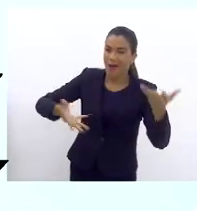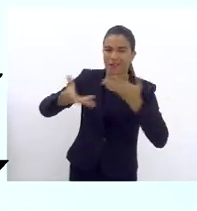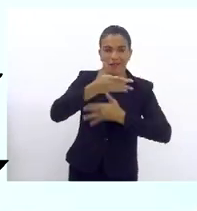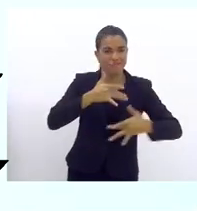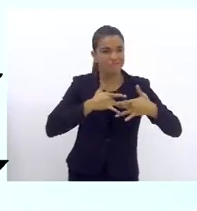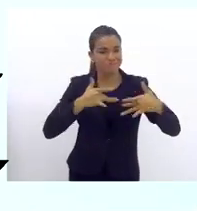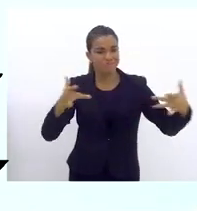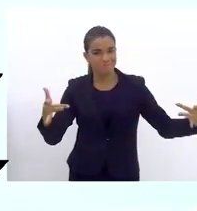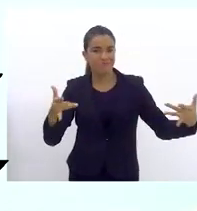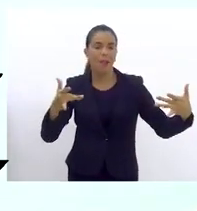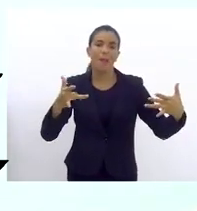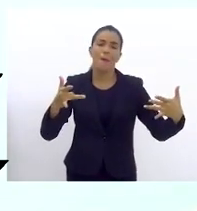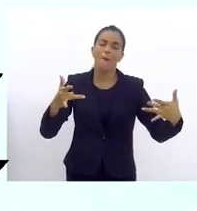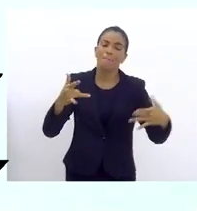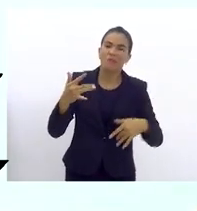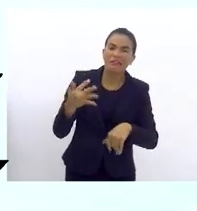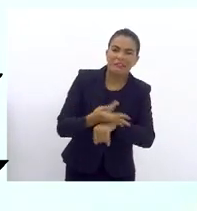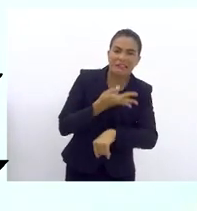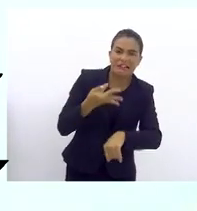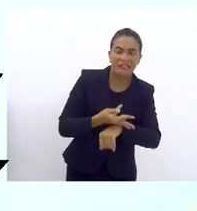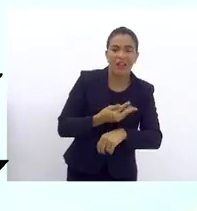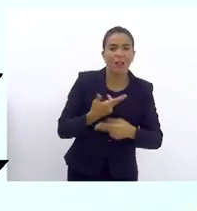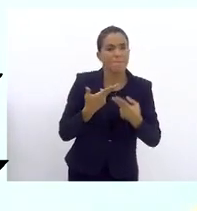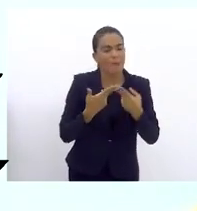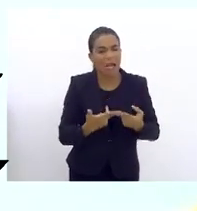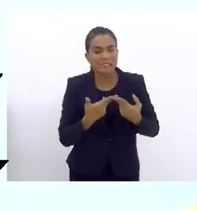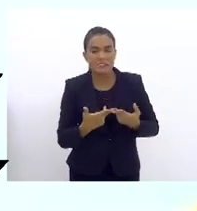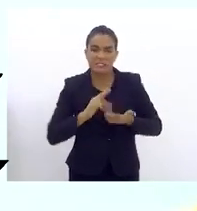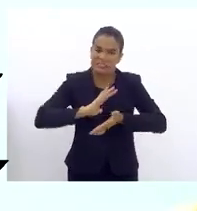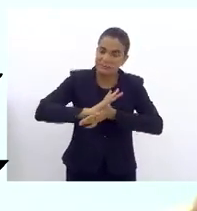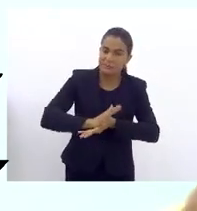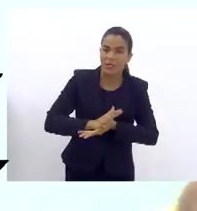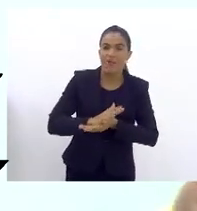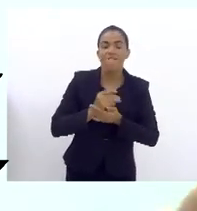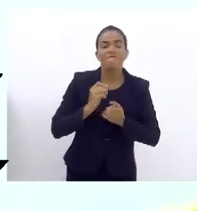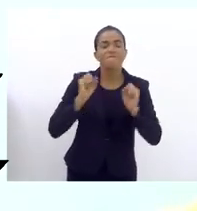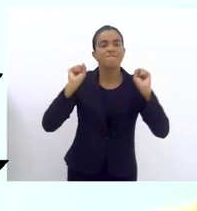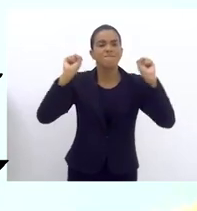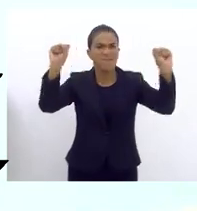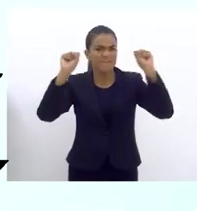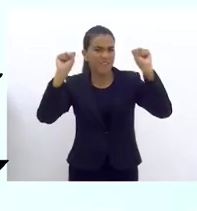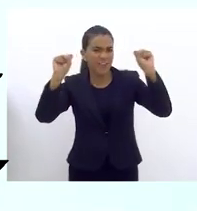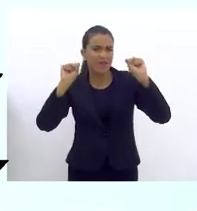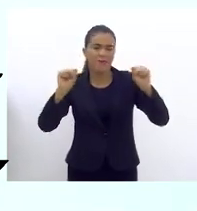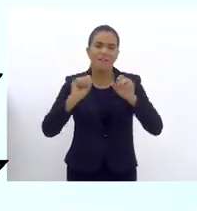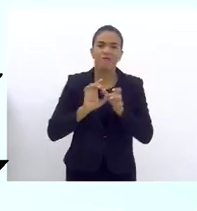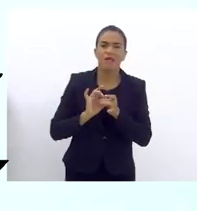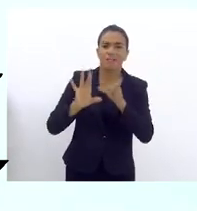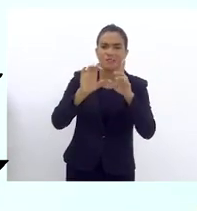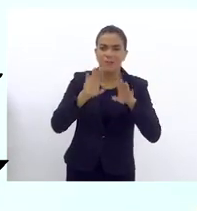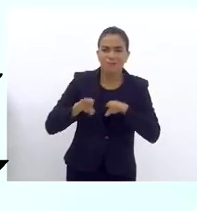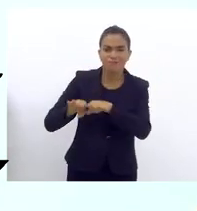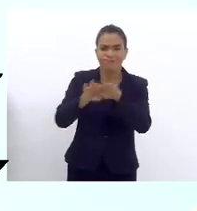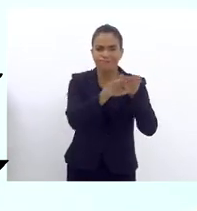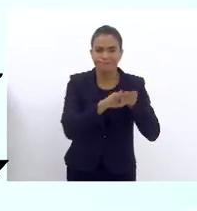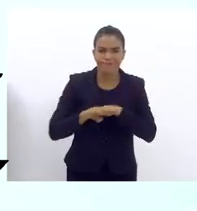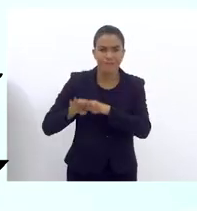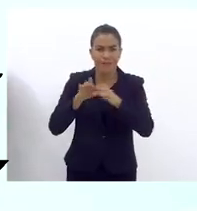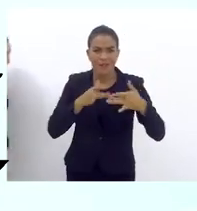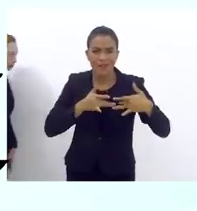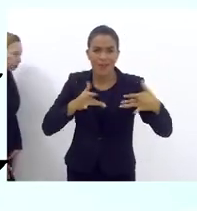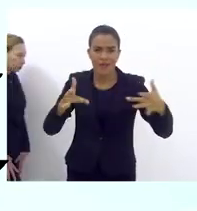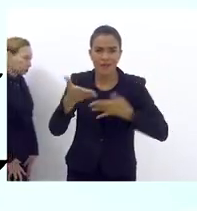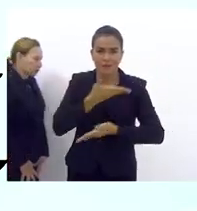solidária menos intransigente menos violência viva a liberdade religiosa viva a igualdade e A fraternidade